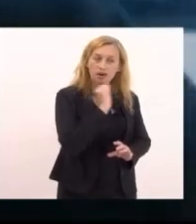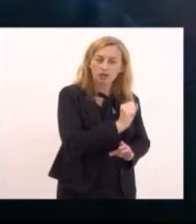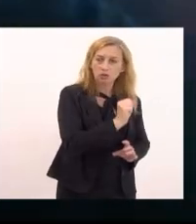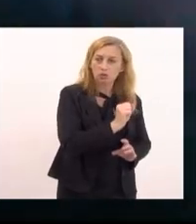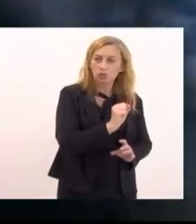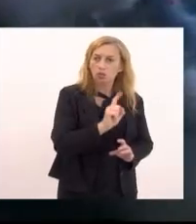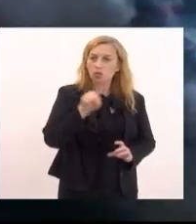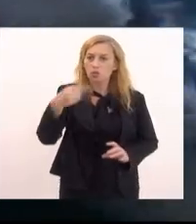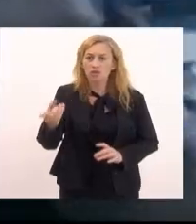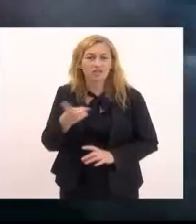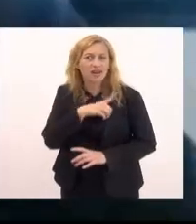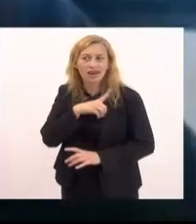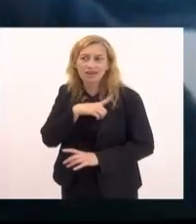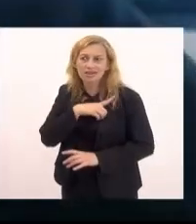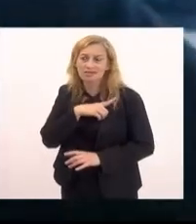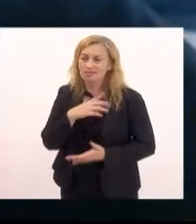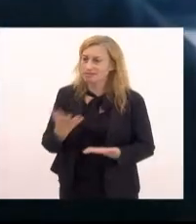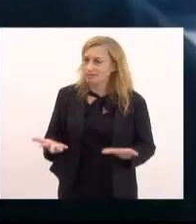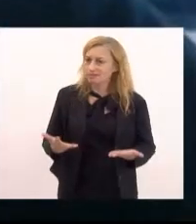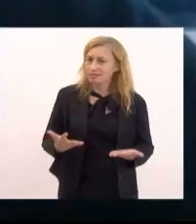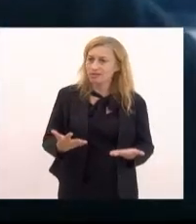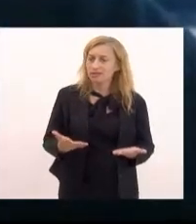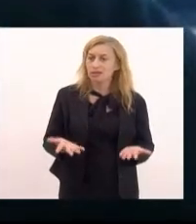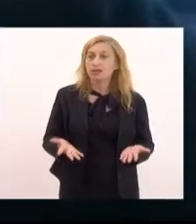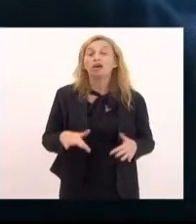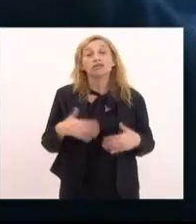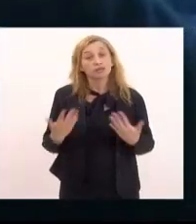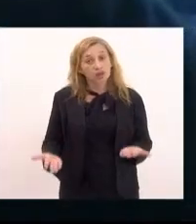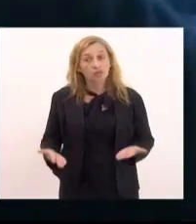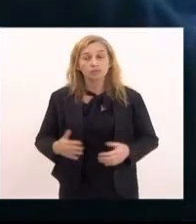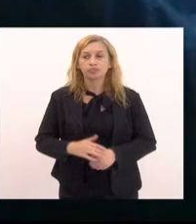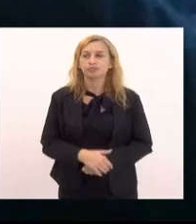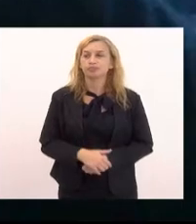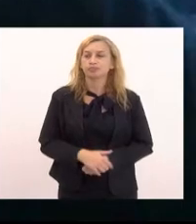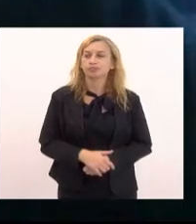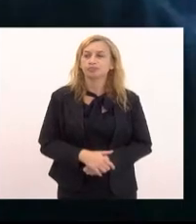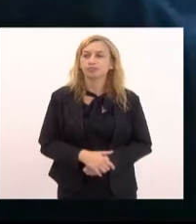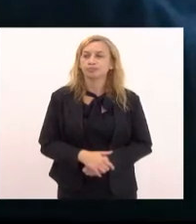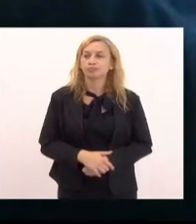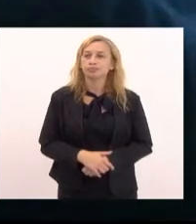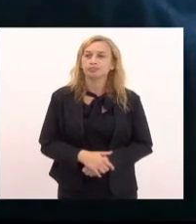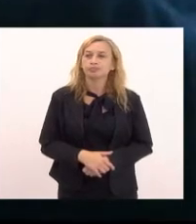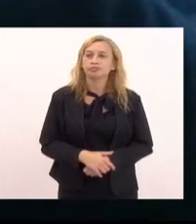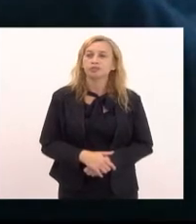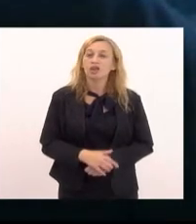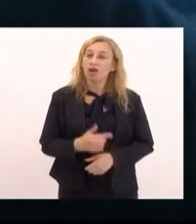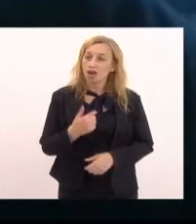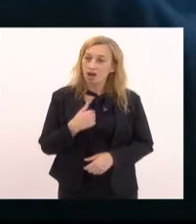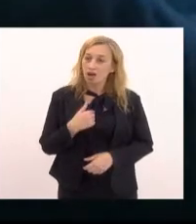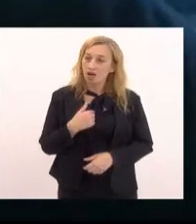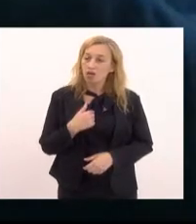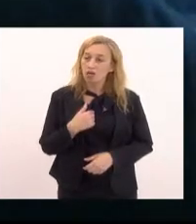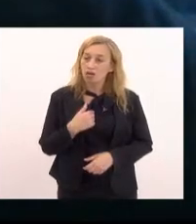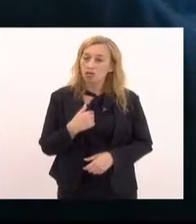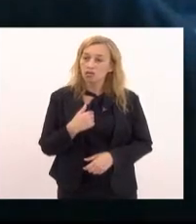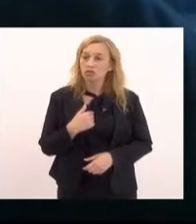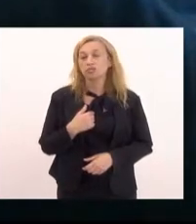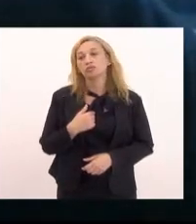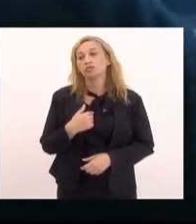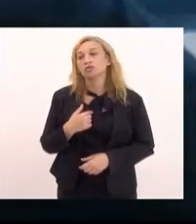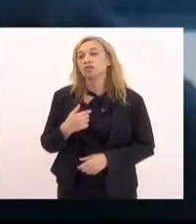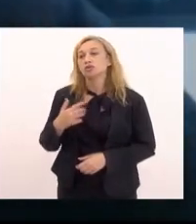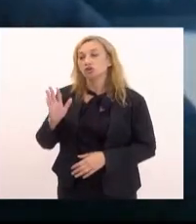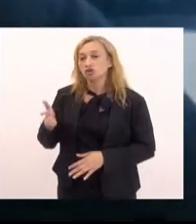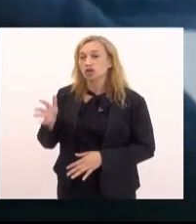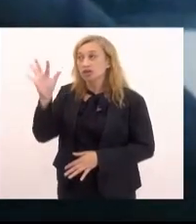família do Moise. Então, eu fui refugiado muitos anos. Eu estive exilado na França, estive